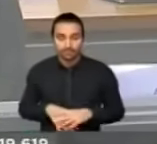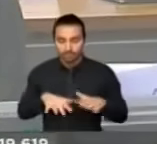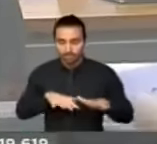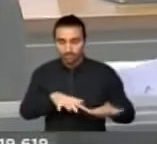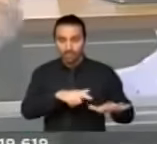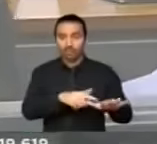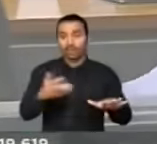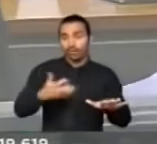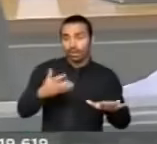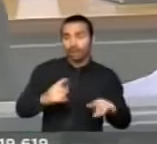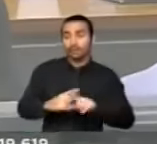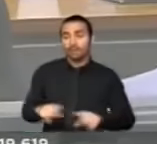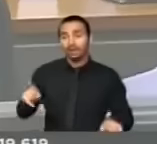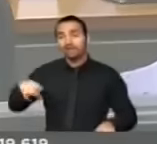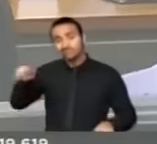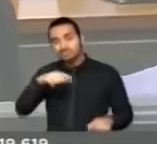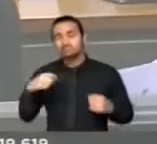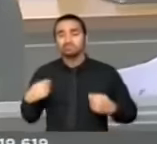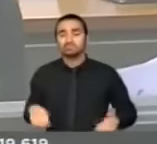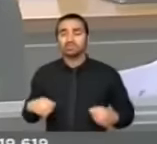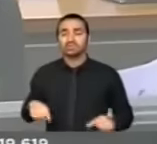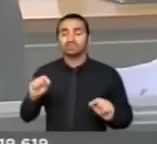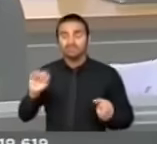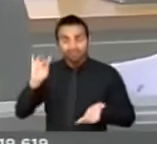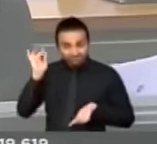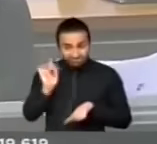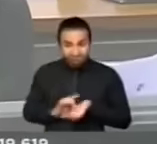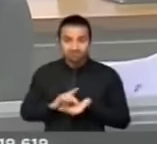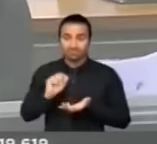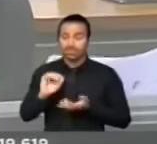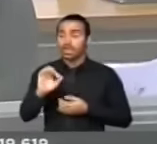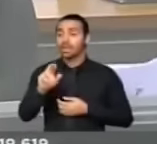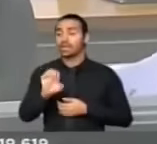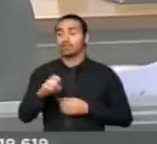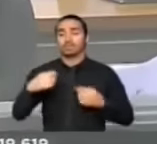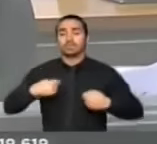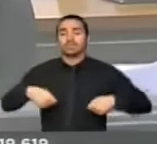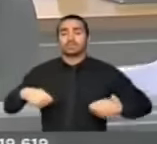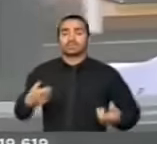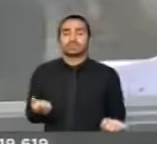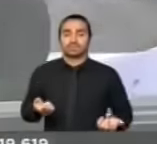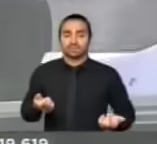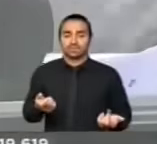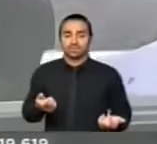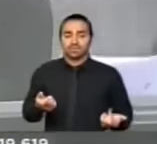querer, mas é preciso ter materialidade criminal. É preciso ter